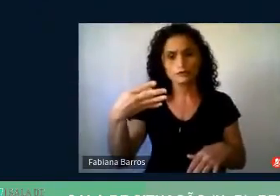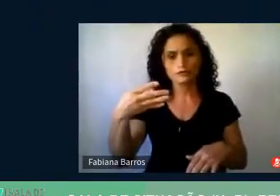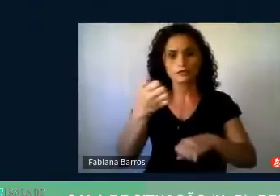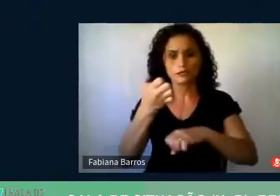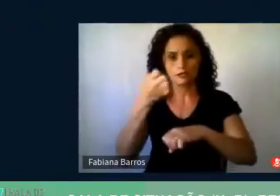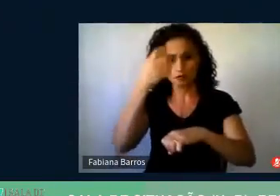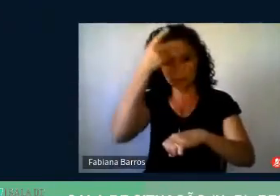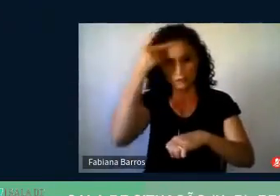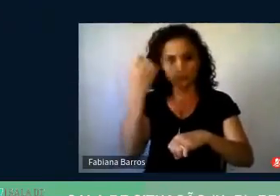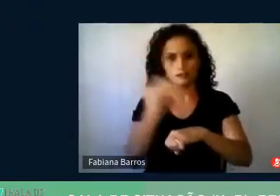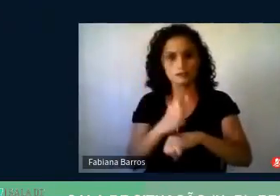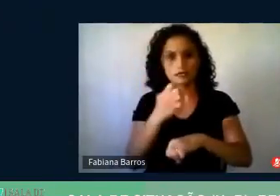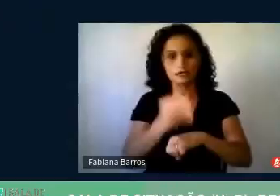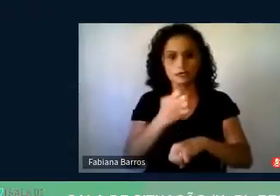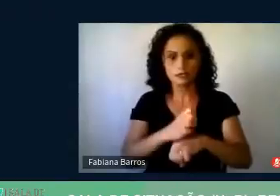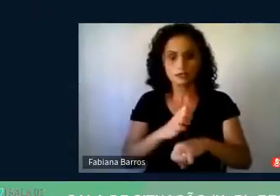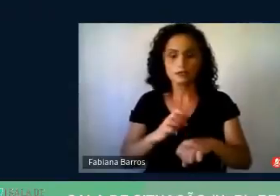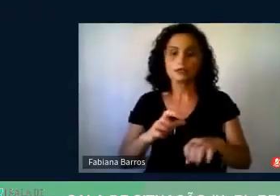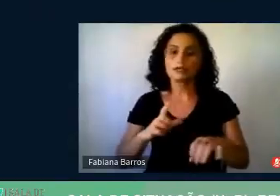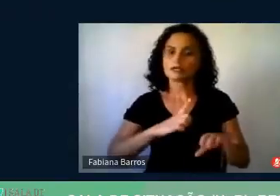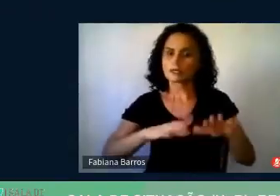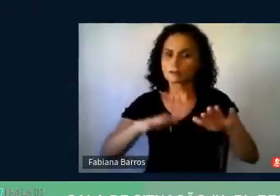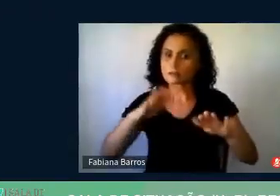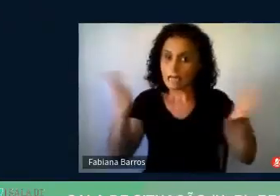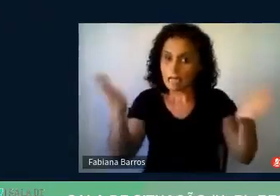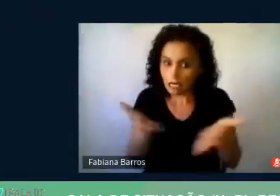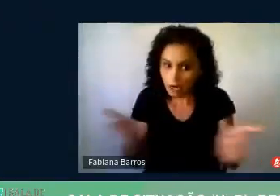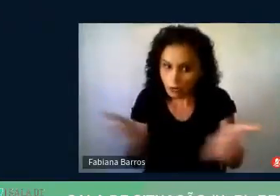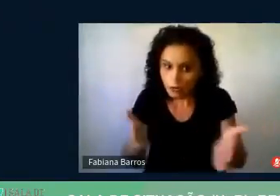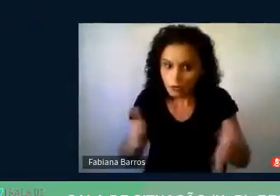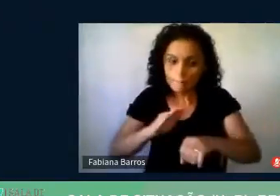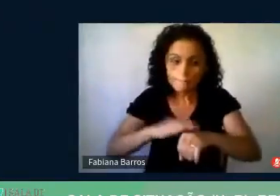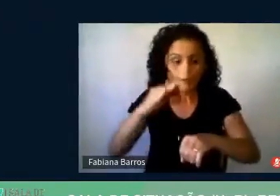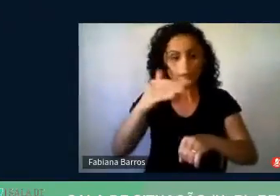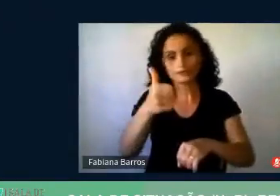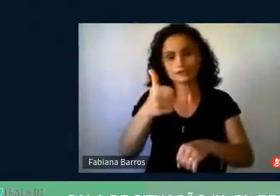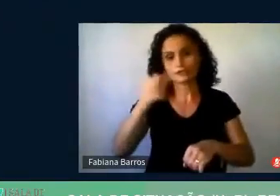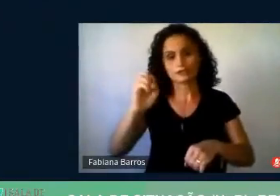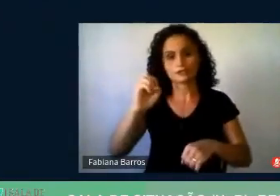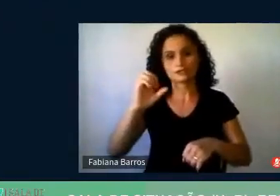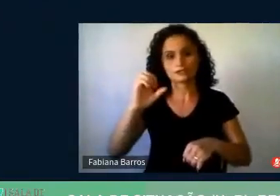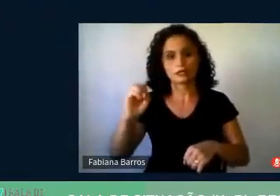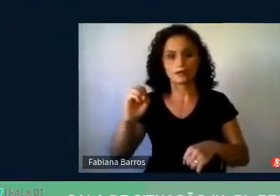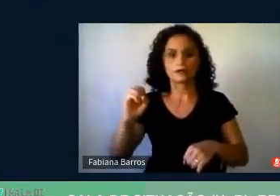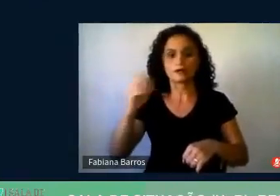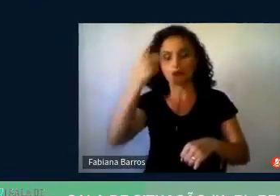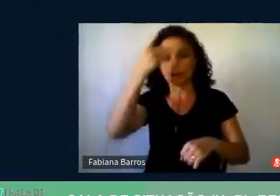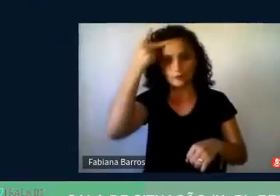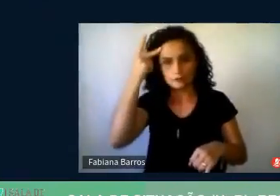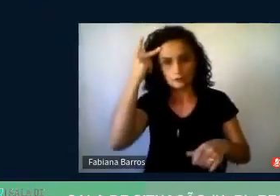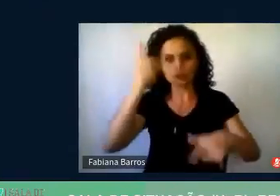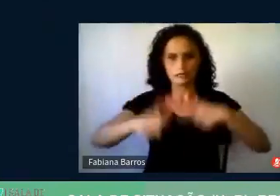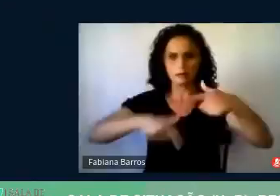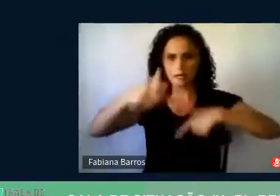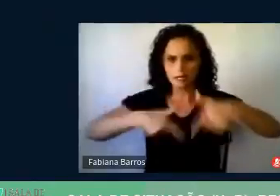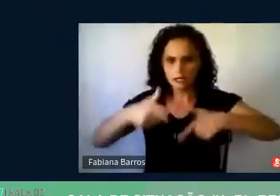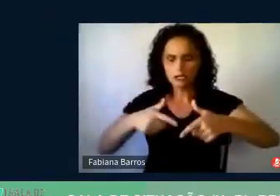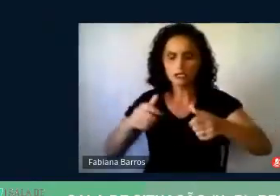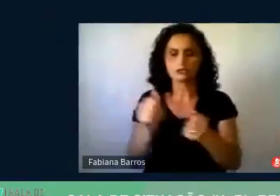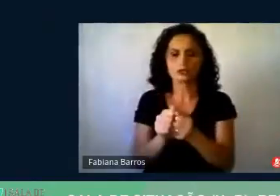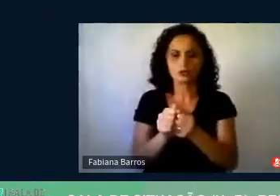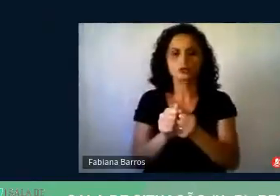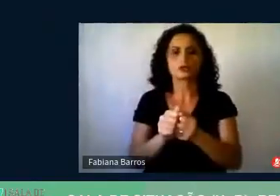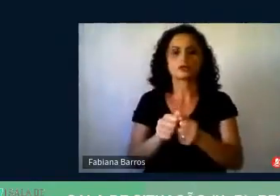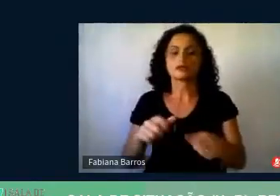de Brasília engajados 24 horas por dia. Quando eu vou dormir, eu acordo de manhã, tem milhares de mensagens, e-mails e coisas, porque esses meninos